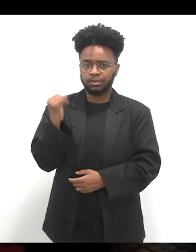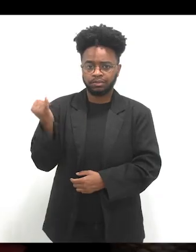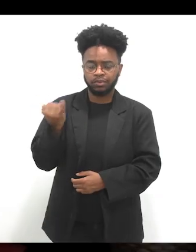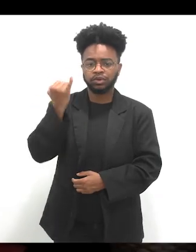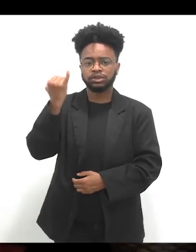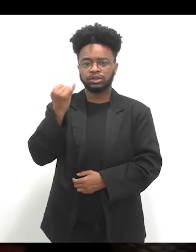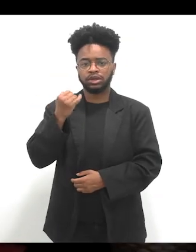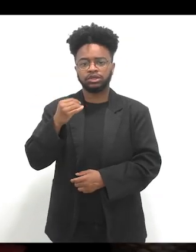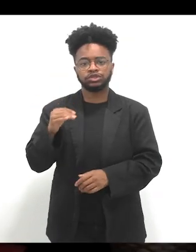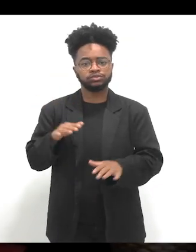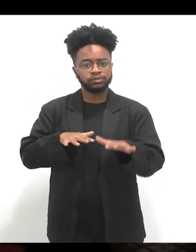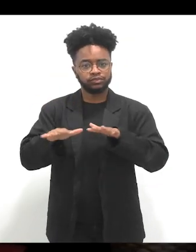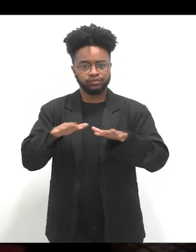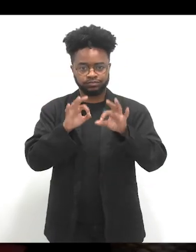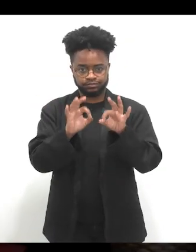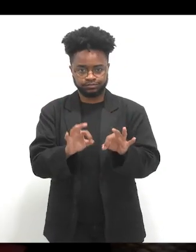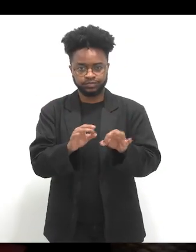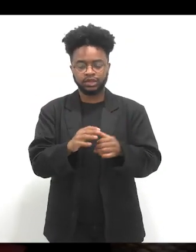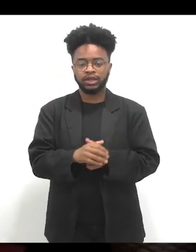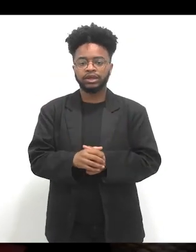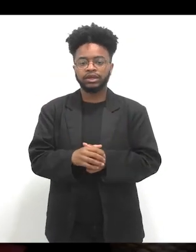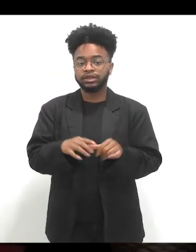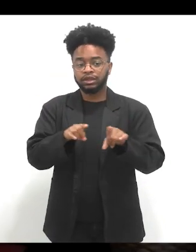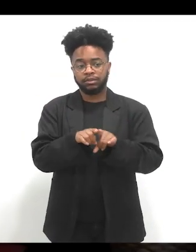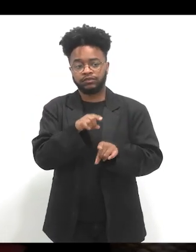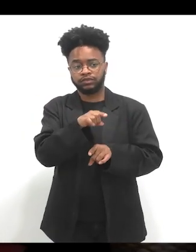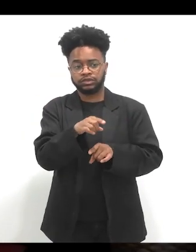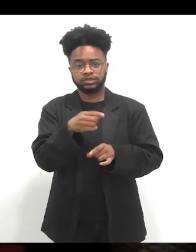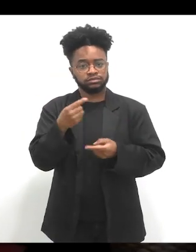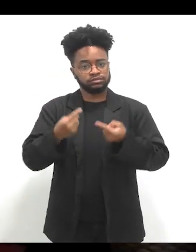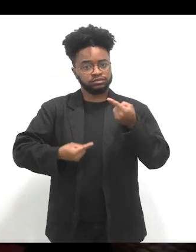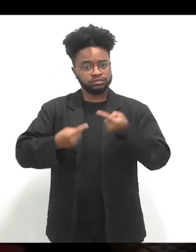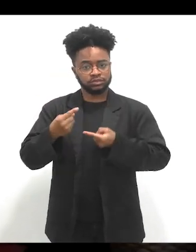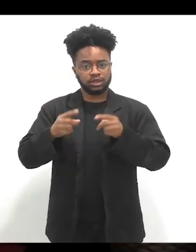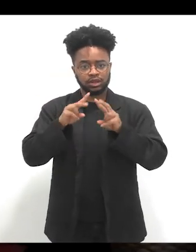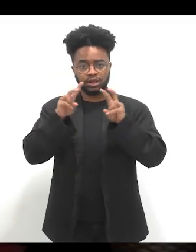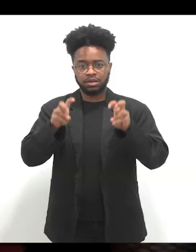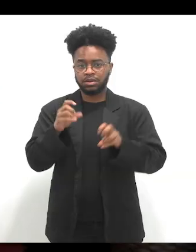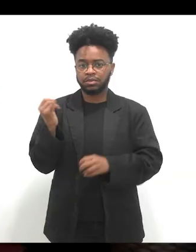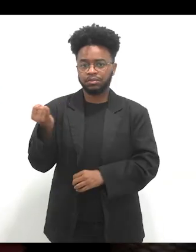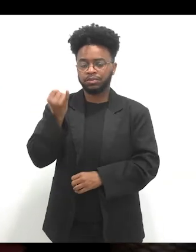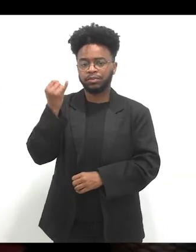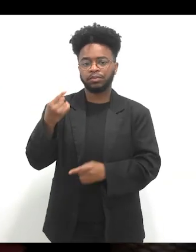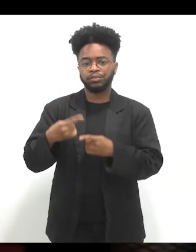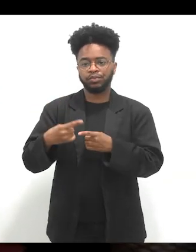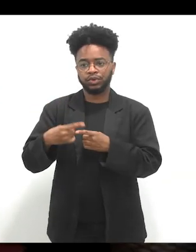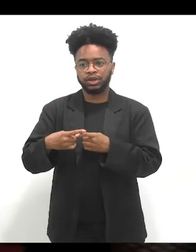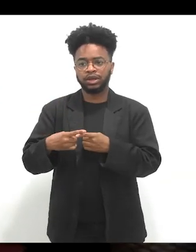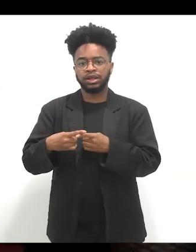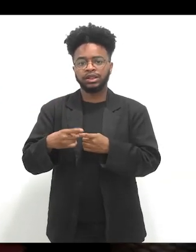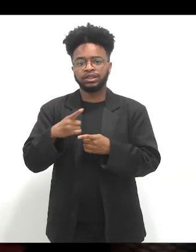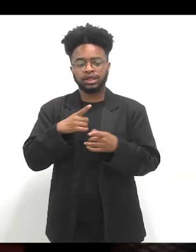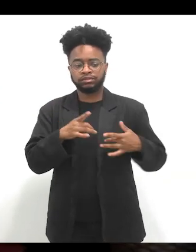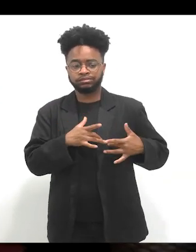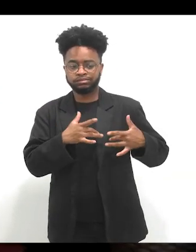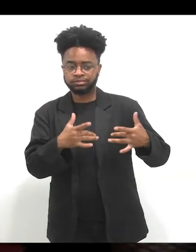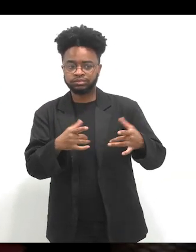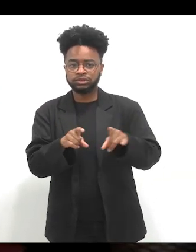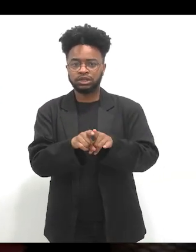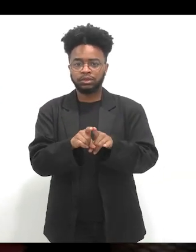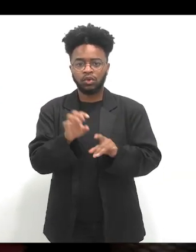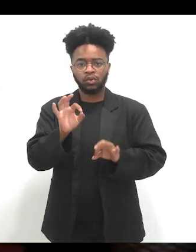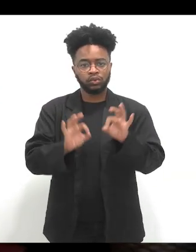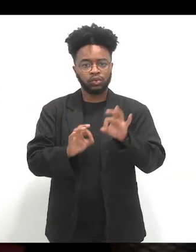como uma data importante de mobilização. E aí você dá um contorno muito importante, Adriana, dessa passagem entre o ato solidário